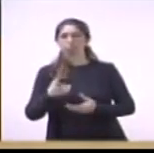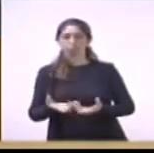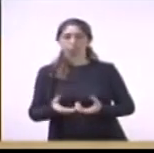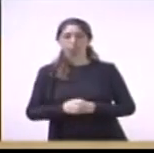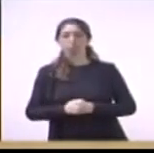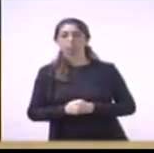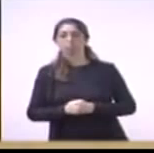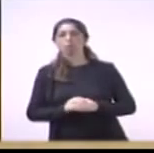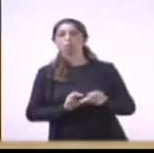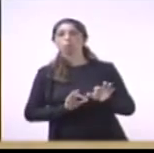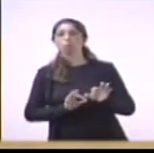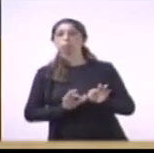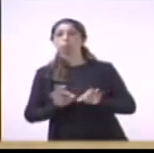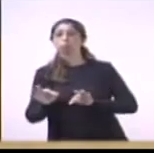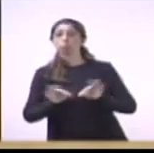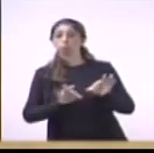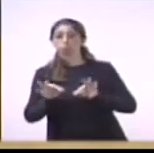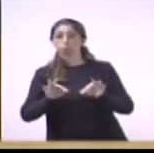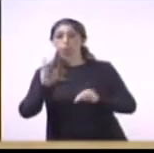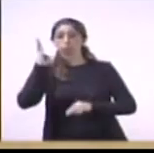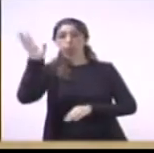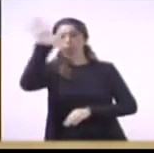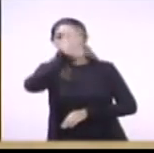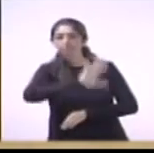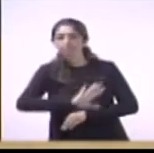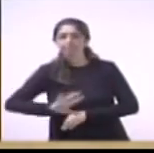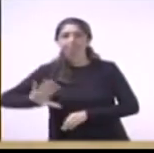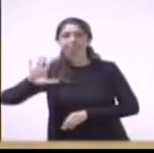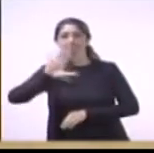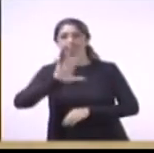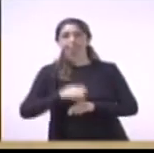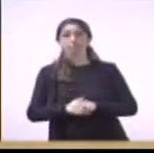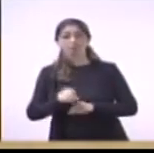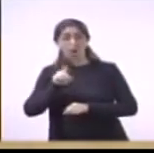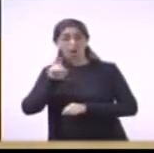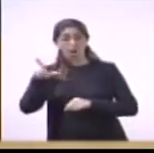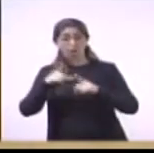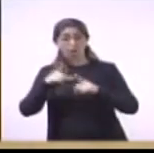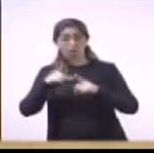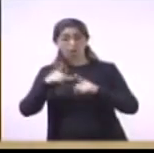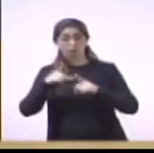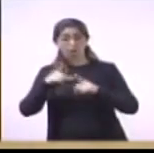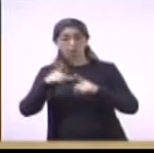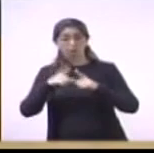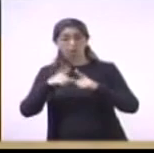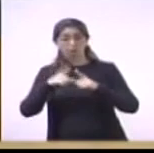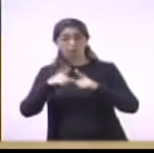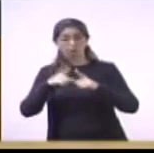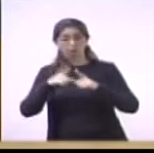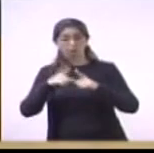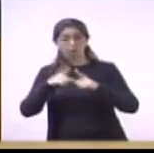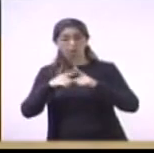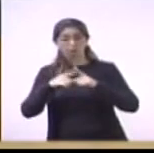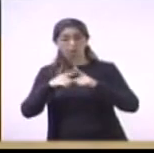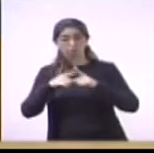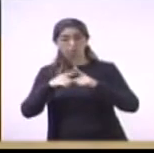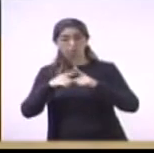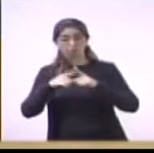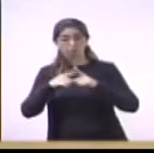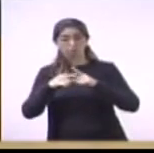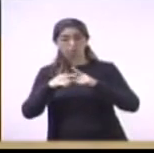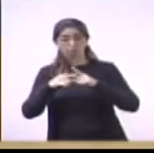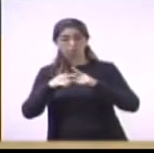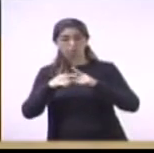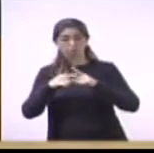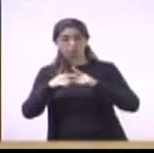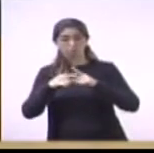isso porque eu acompanho de perto. Foi derrubado nas comissões. Quem acompanhou muitas discussões, que foi bem...